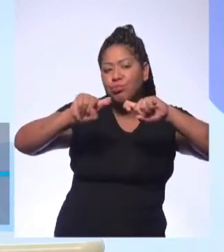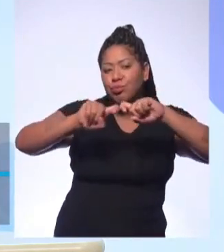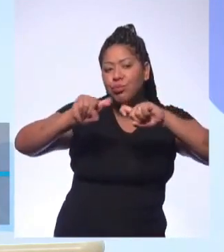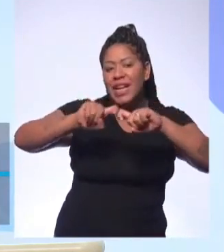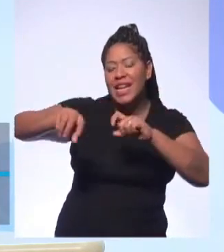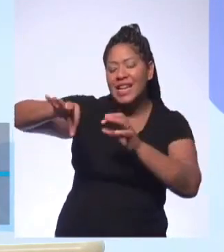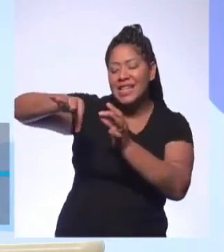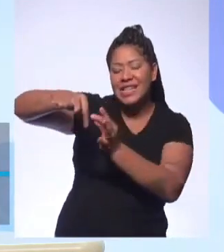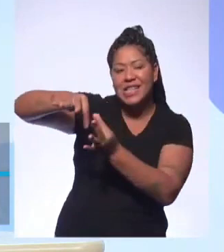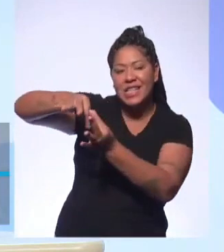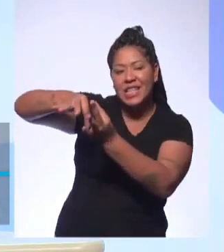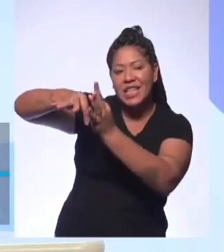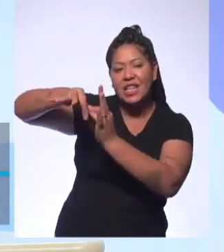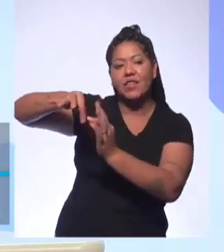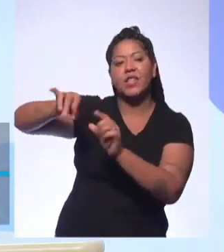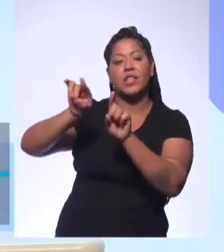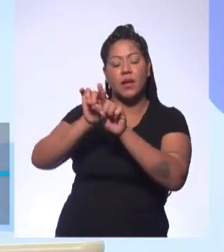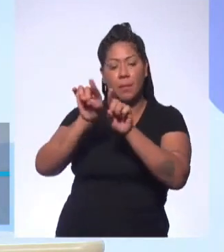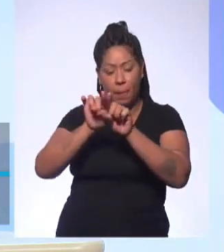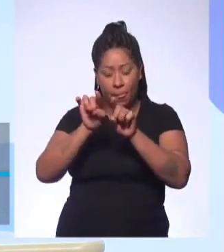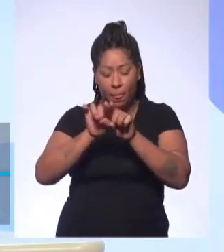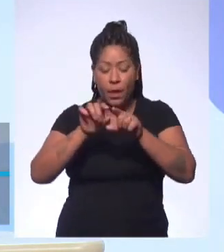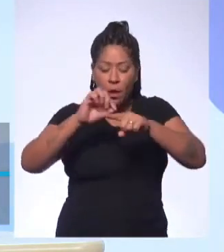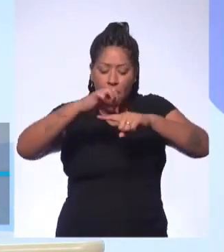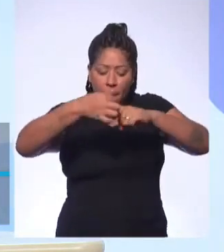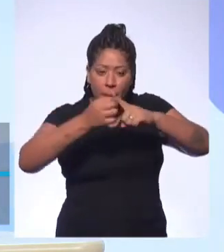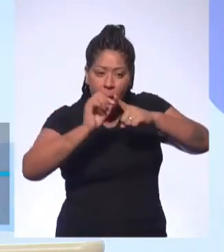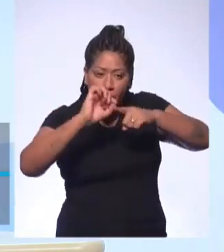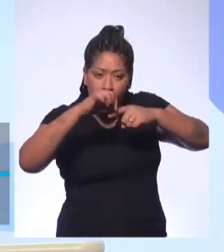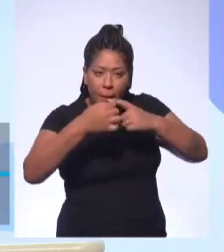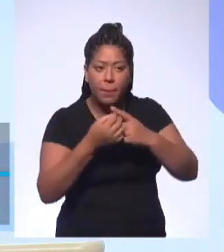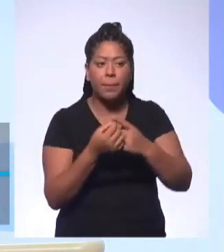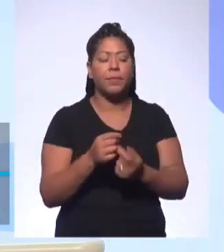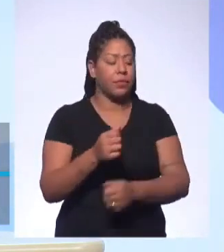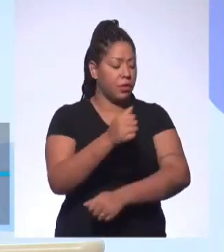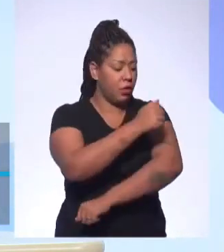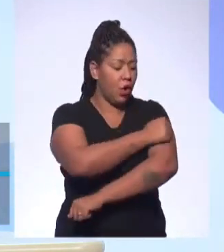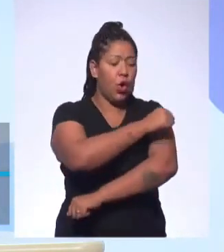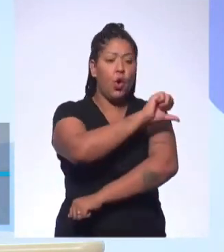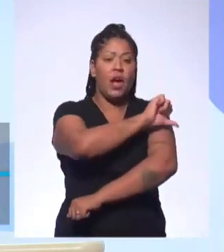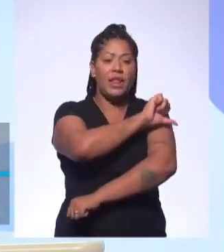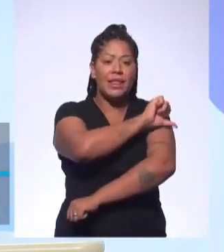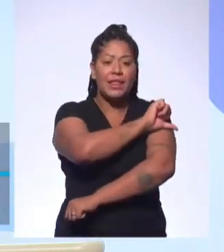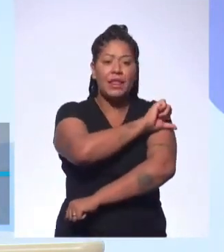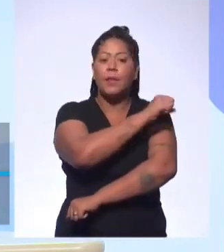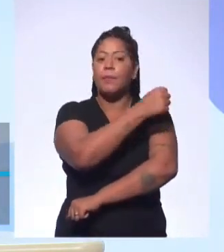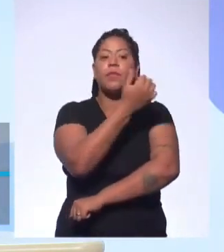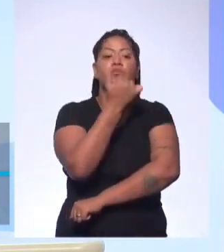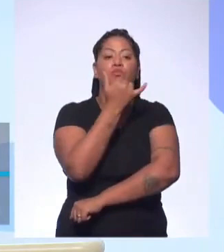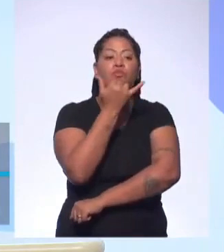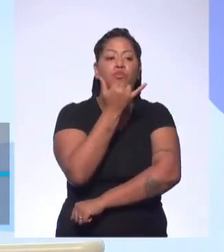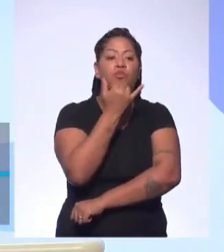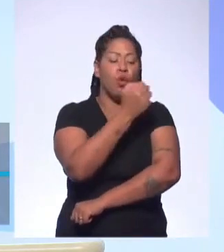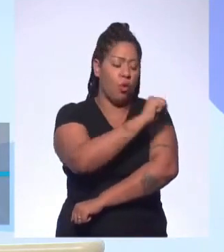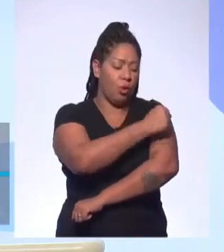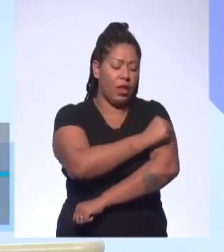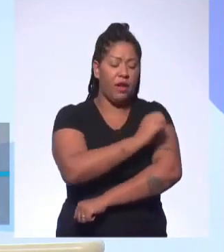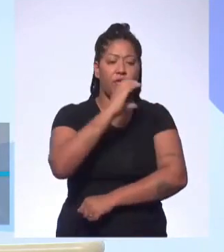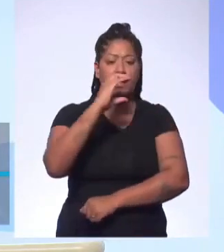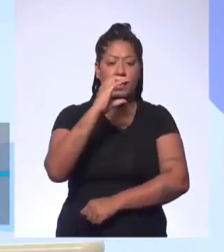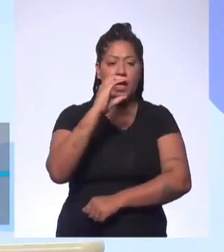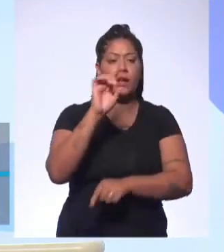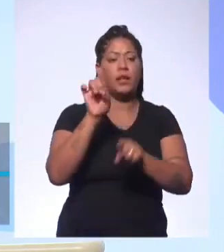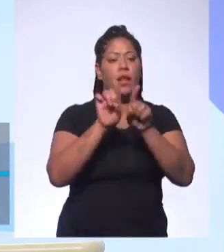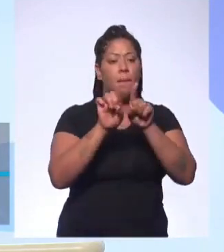gonorreia, herpes, etc. Alunos do 8º B e 8º C, Roberto Feijó, Guararema,